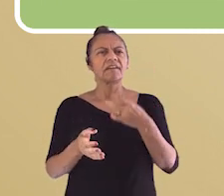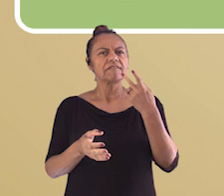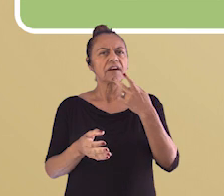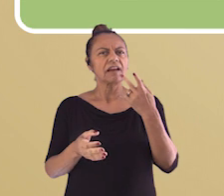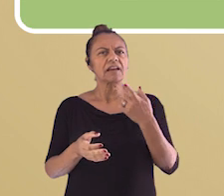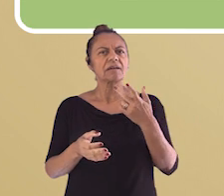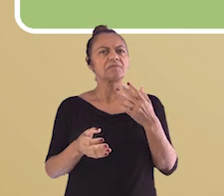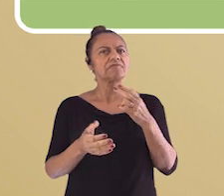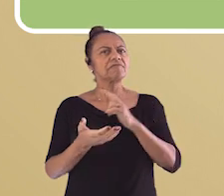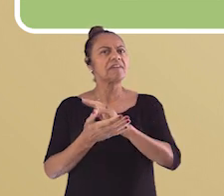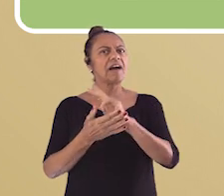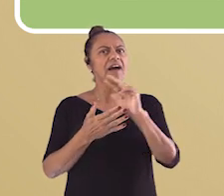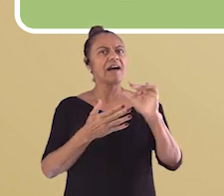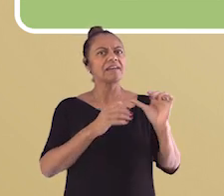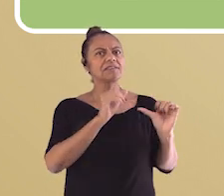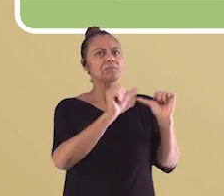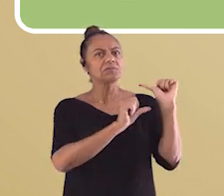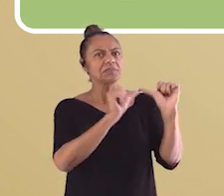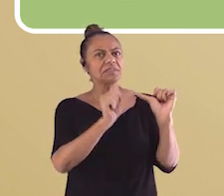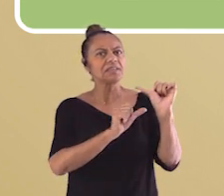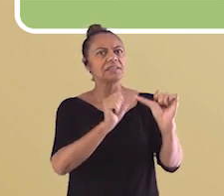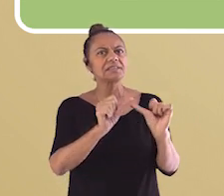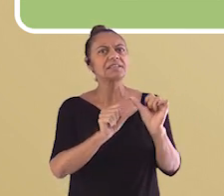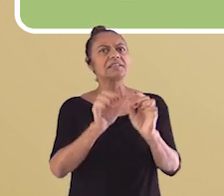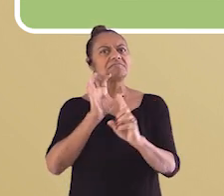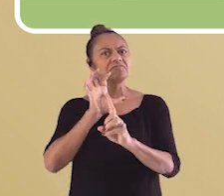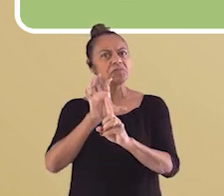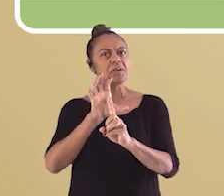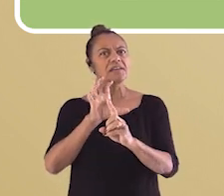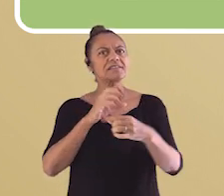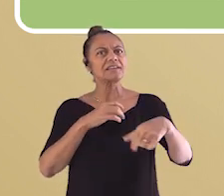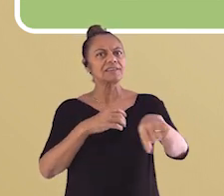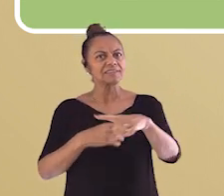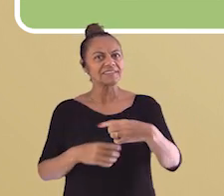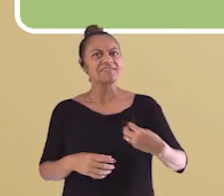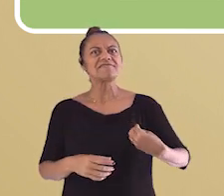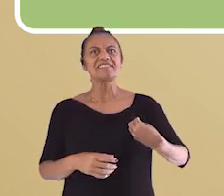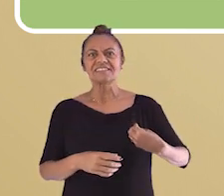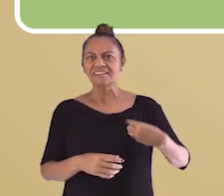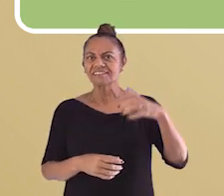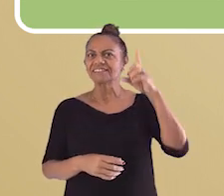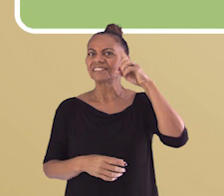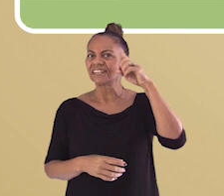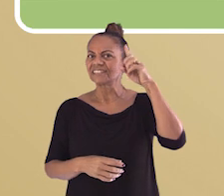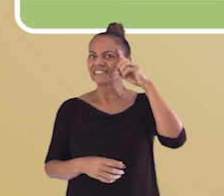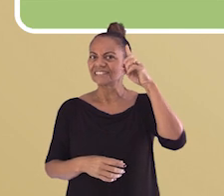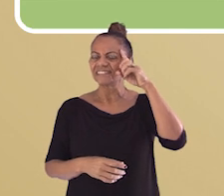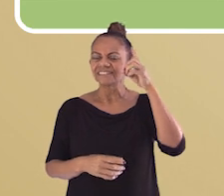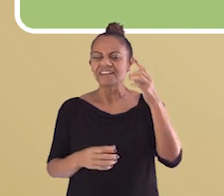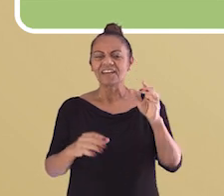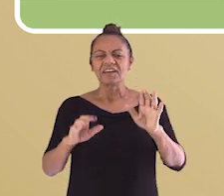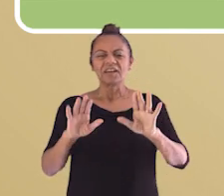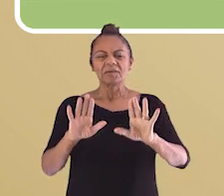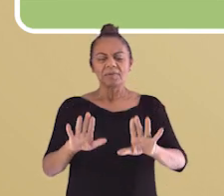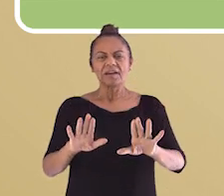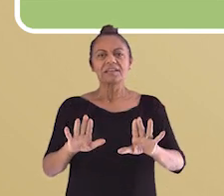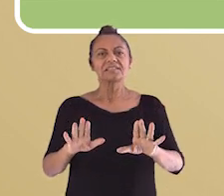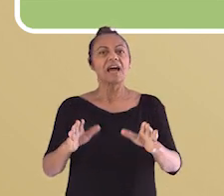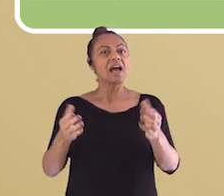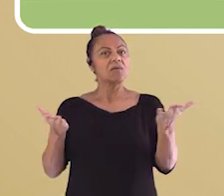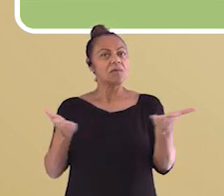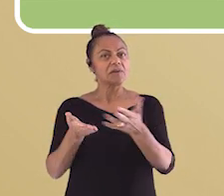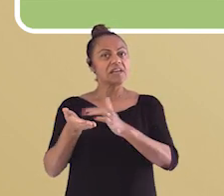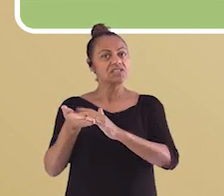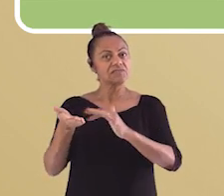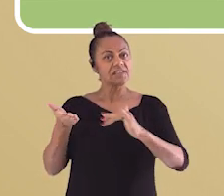que refletem na nossa vida cotidiana. Na atividade, primeiro vamos analisar algumas informações e marcar verdadeiro ou